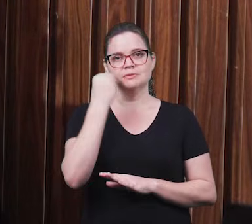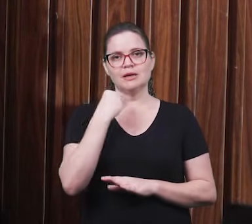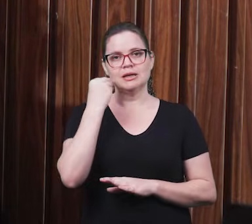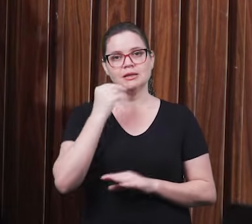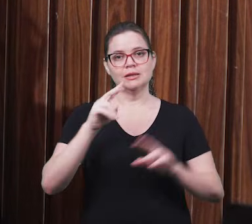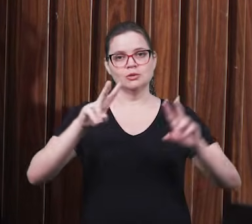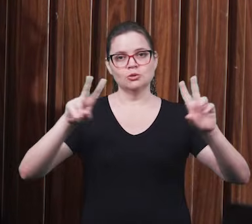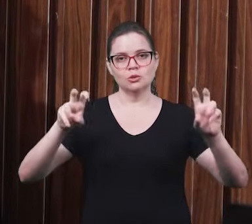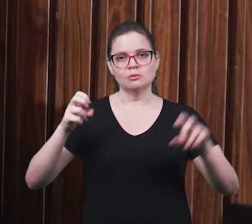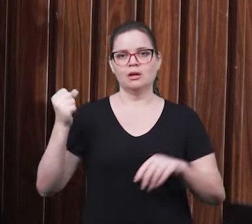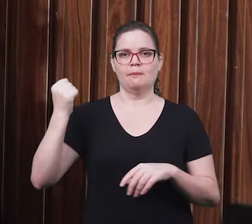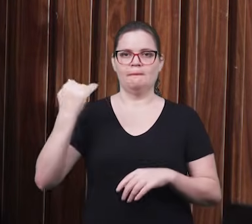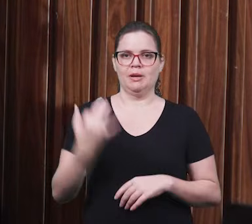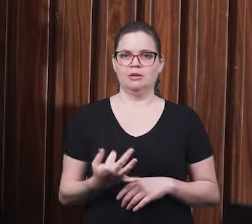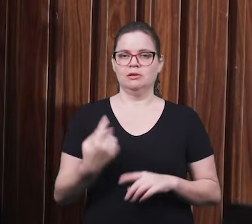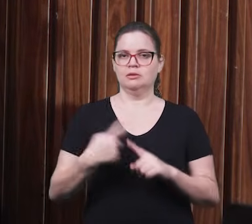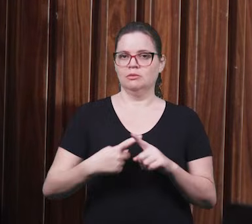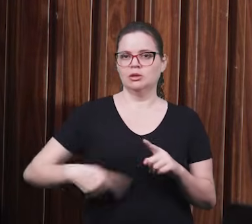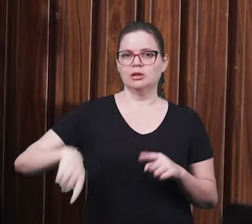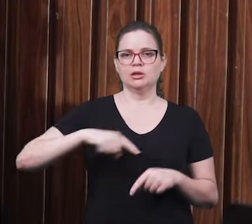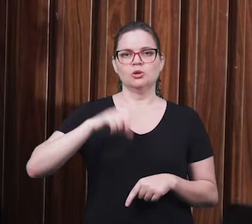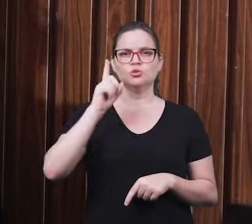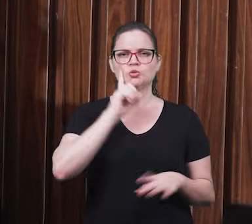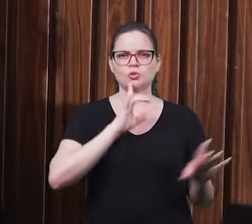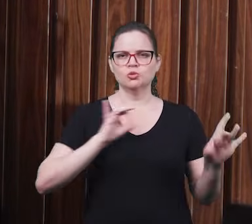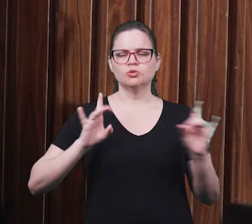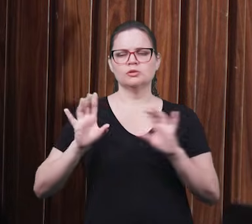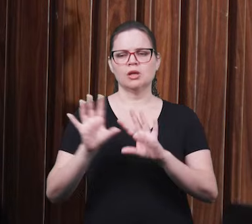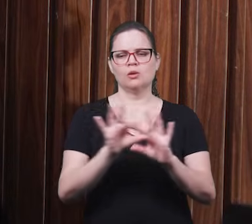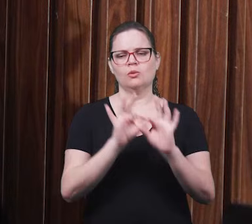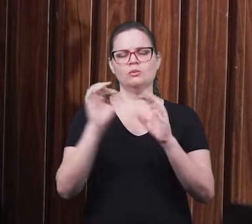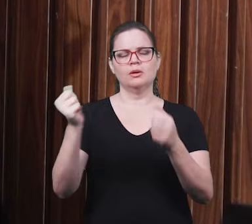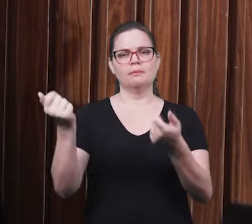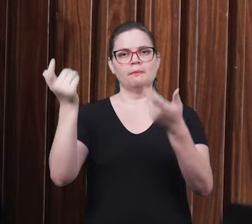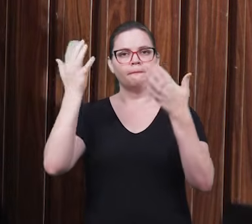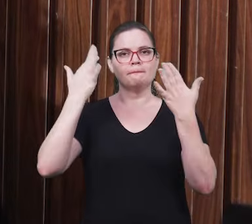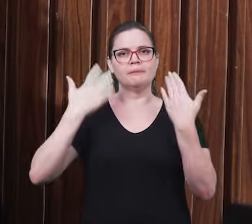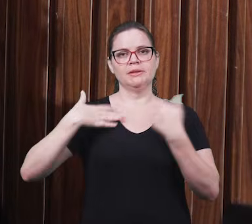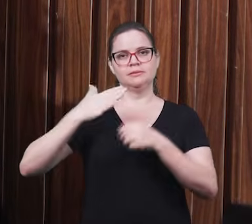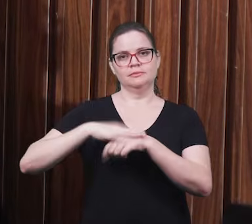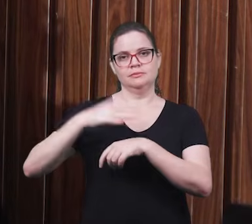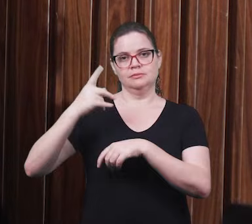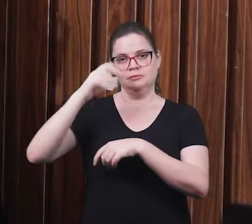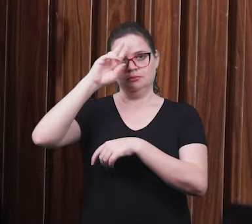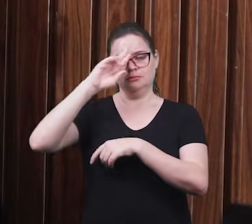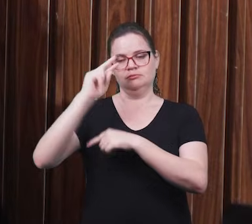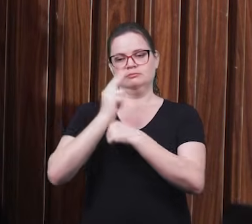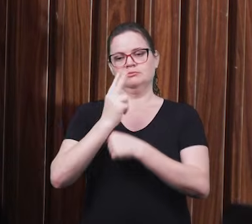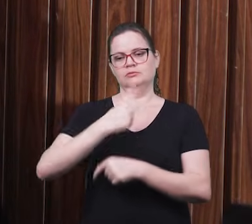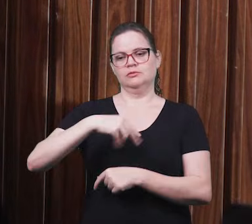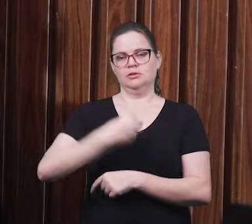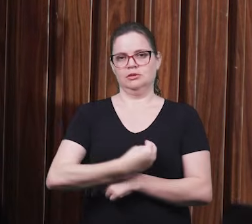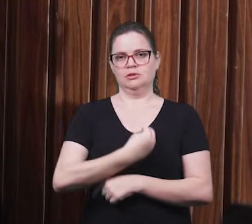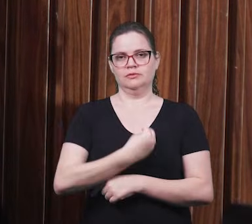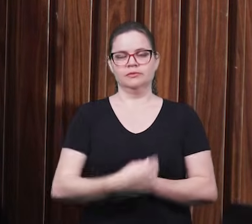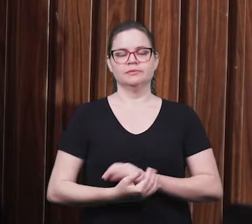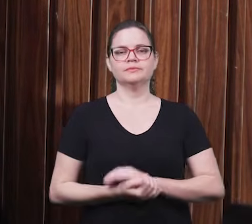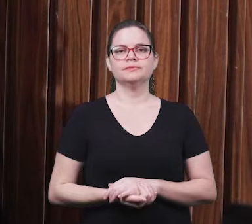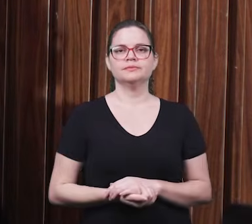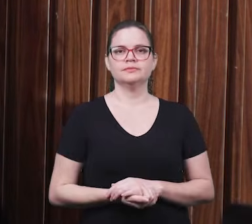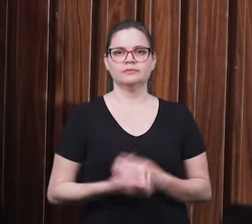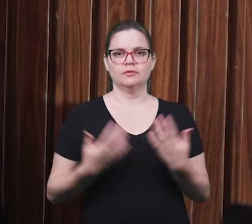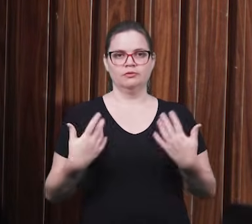crentes, lutando a cada dia para que essa comunhão, essa bênção maravilhosa do Senhor seja preservada no nosso